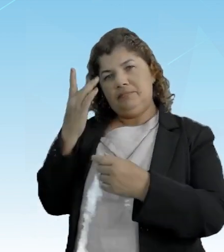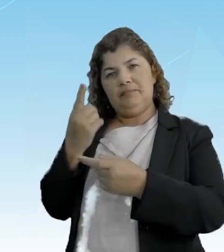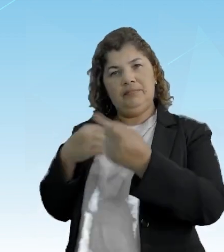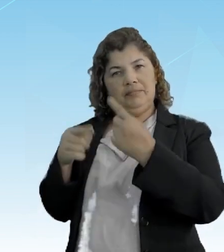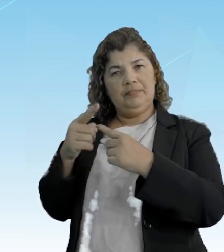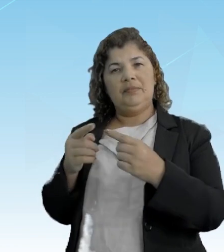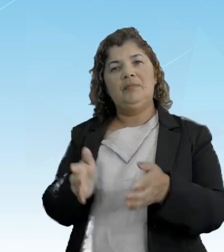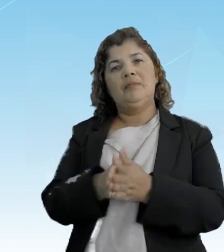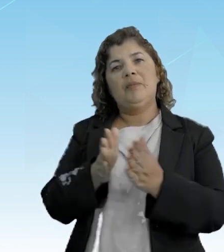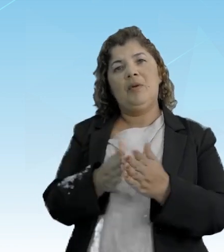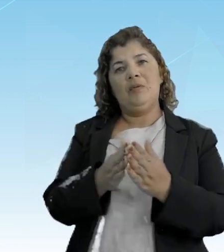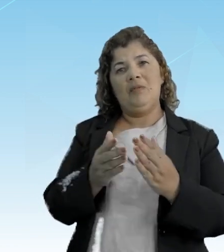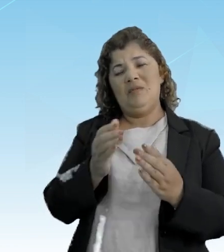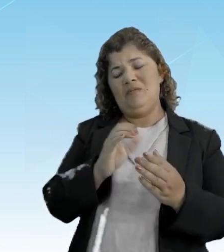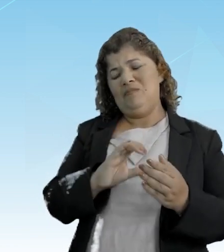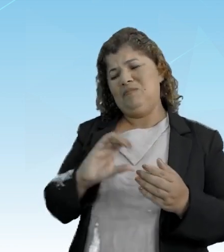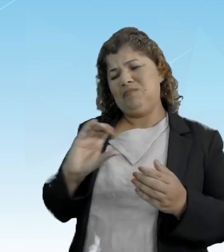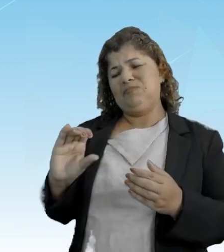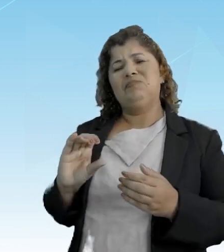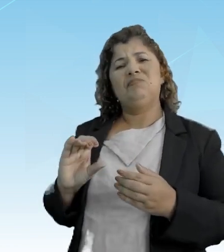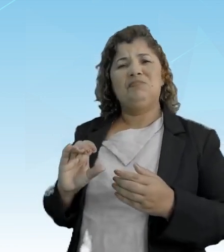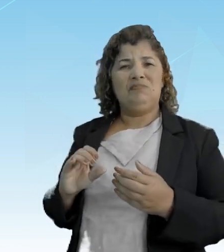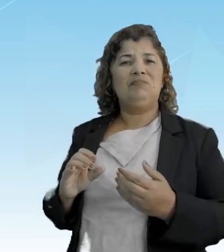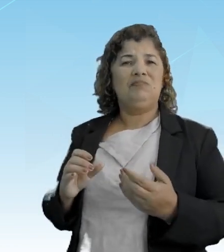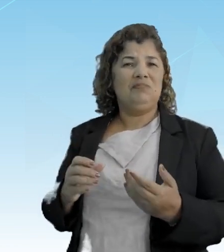os pobres pagam uma grande